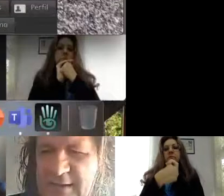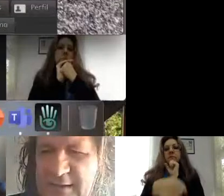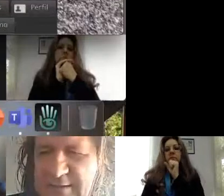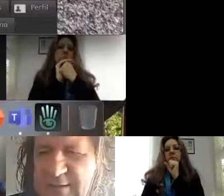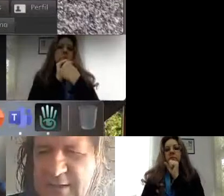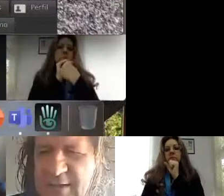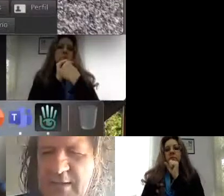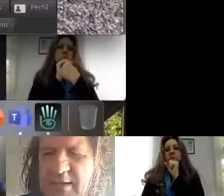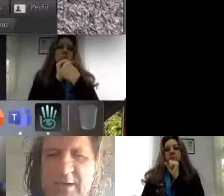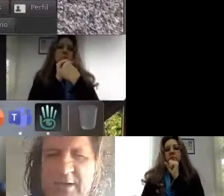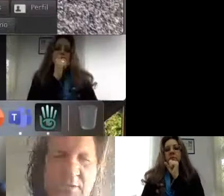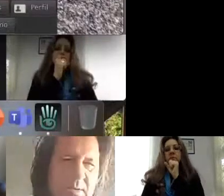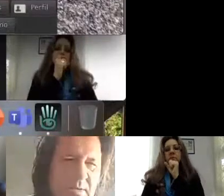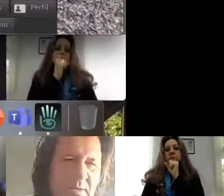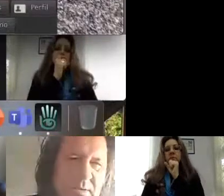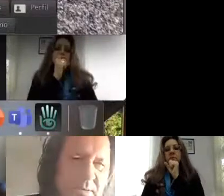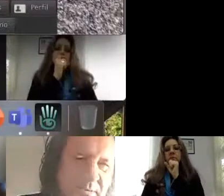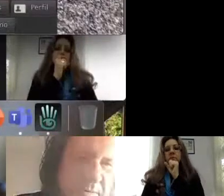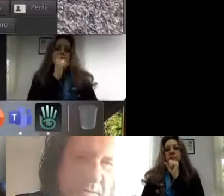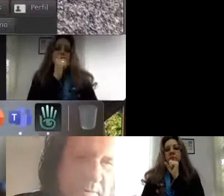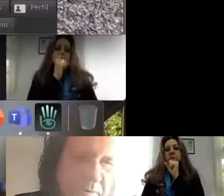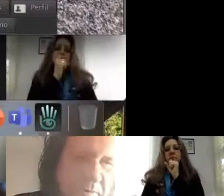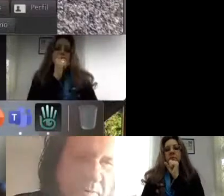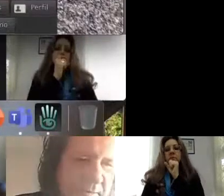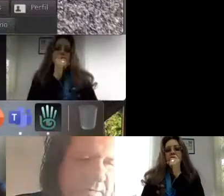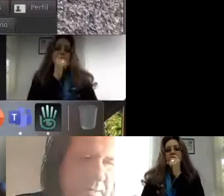entidades diferentes, eu